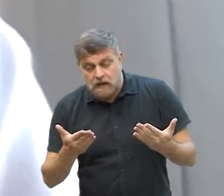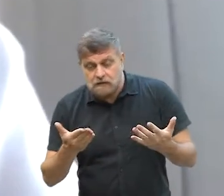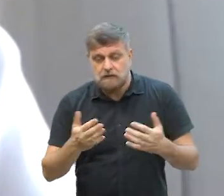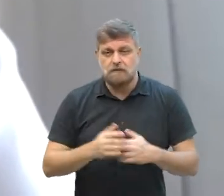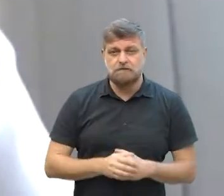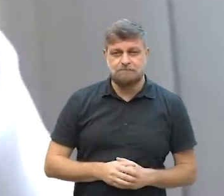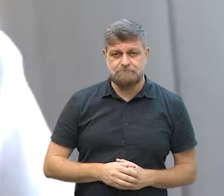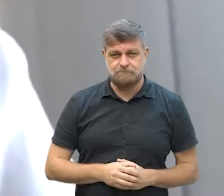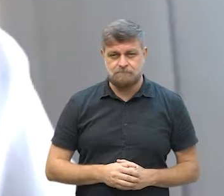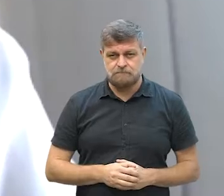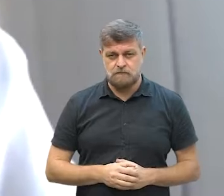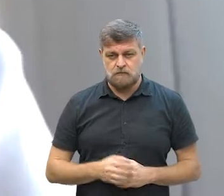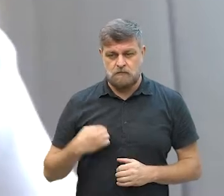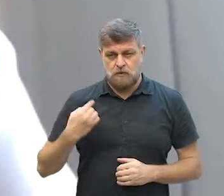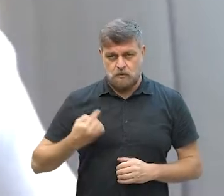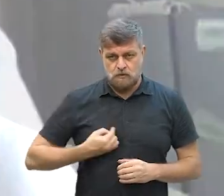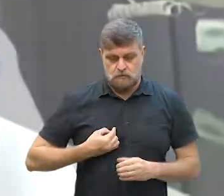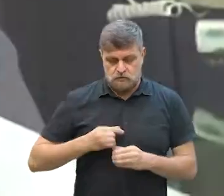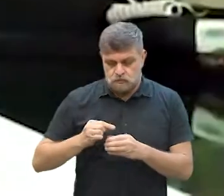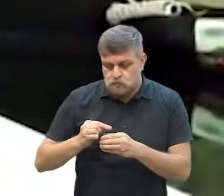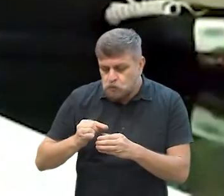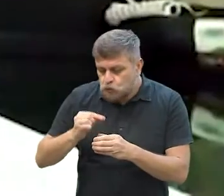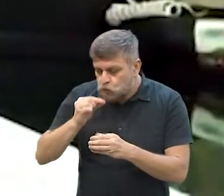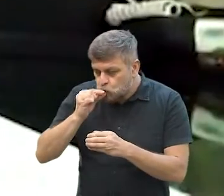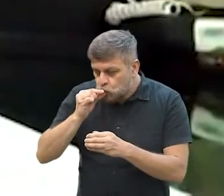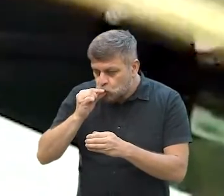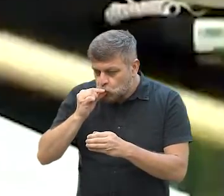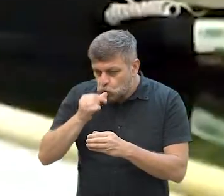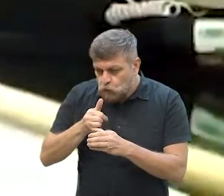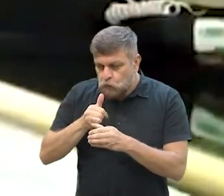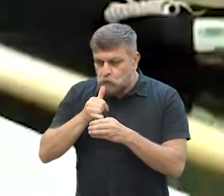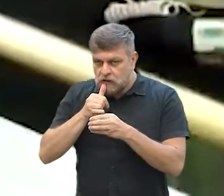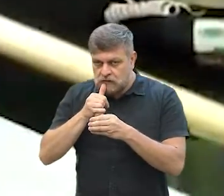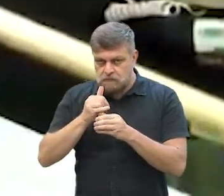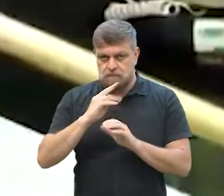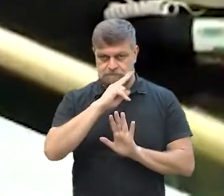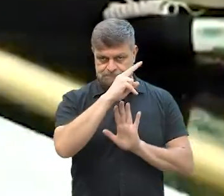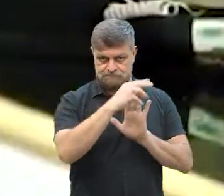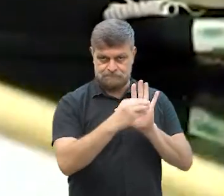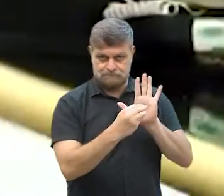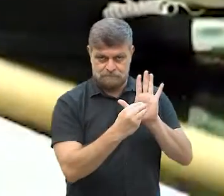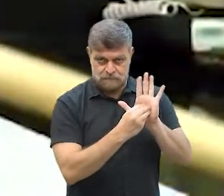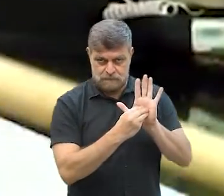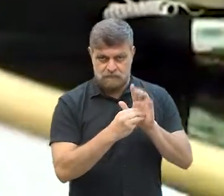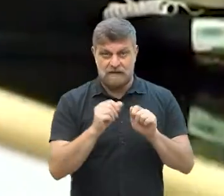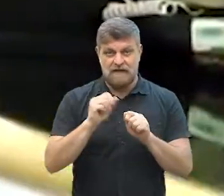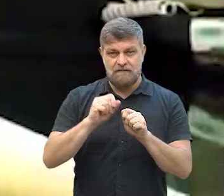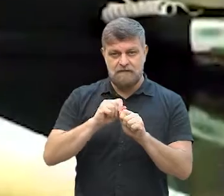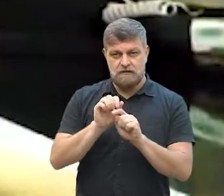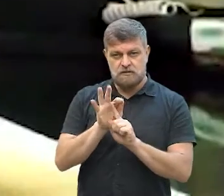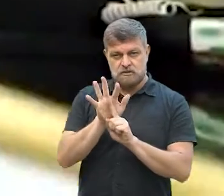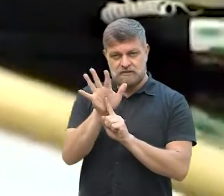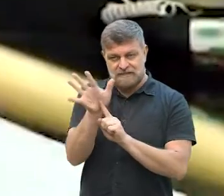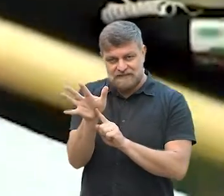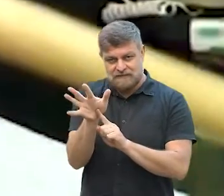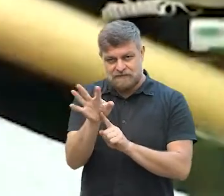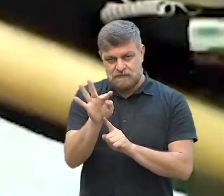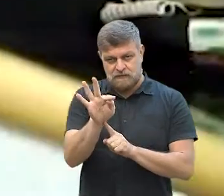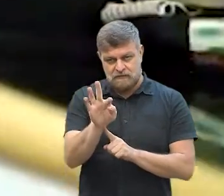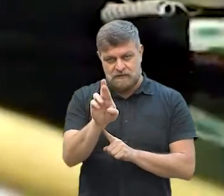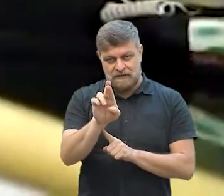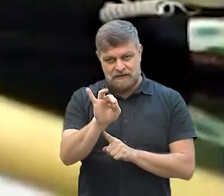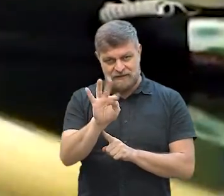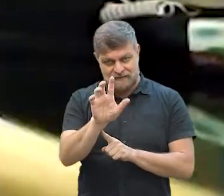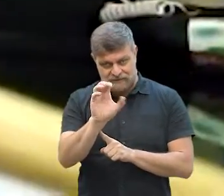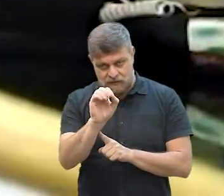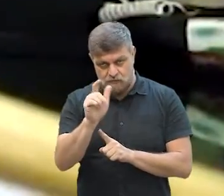Então, o nosso canudo, ele é um canudo ecológico, ele é feito de trigo, e na sua pontinha ele contém um